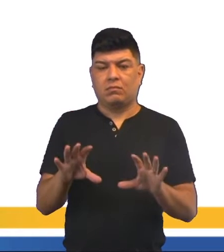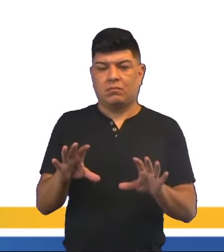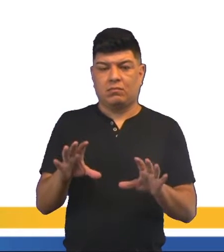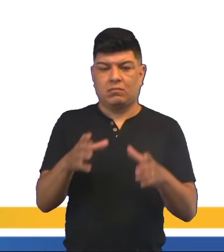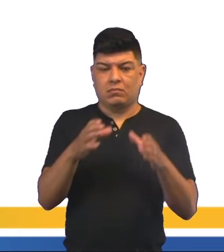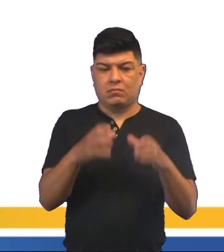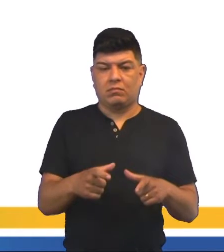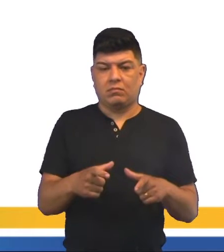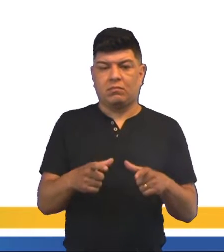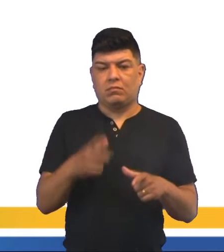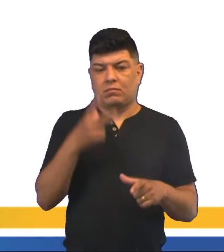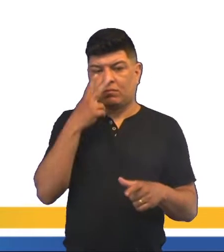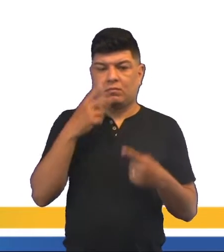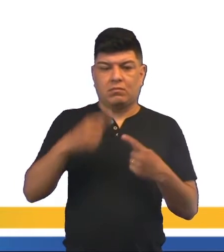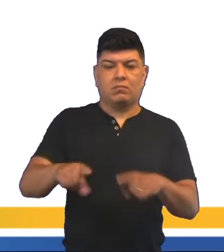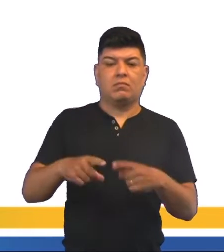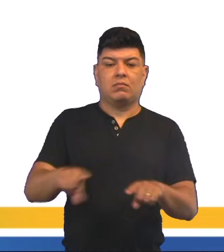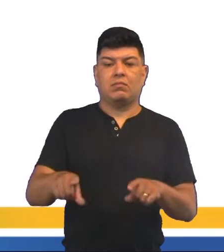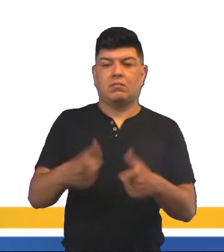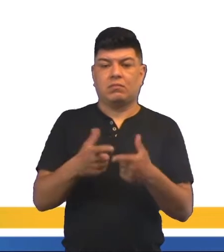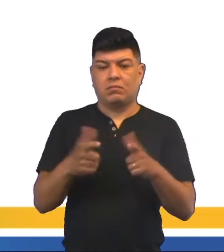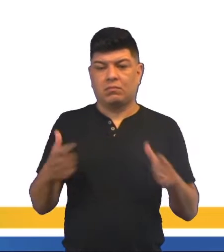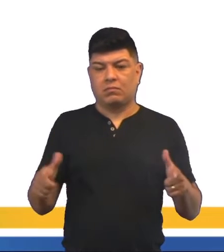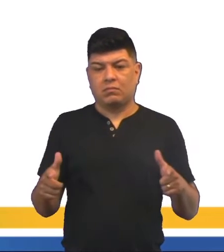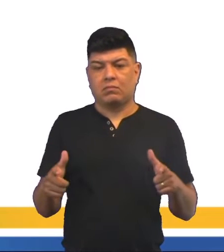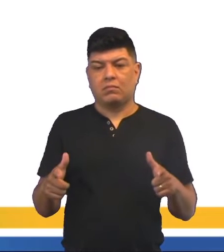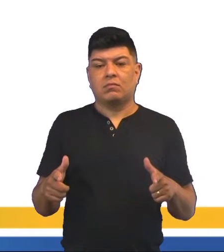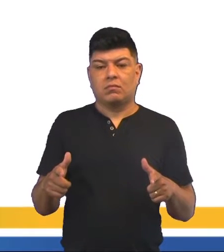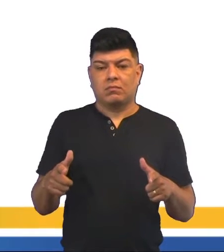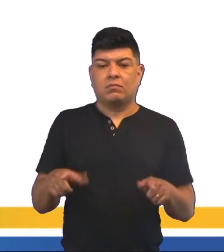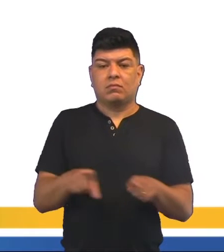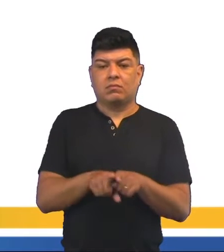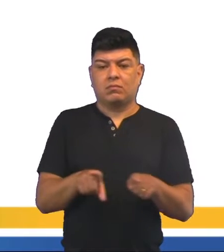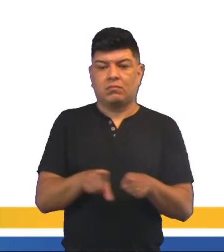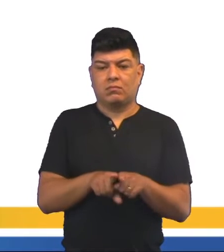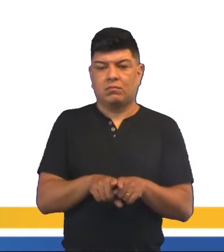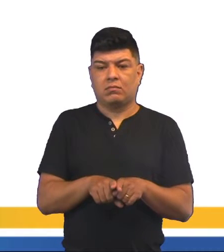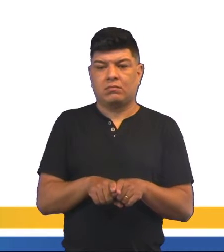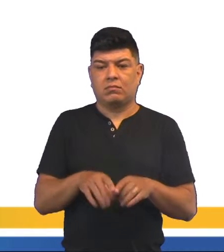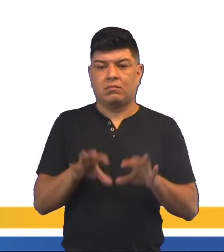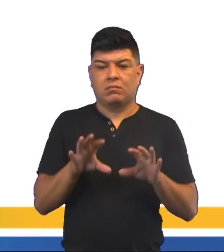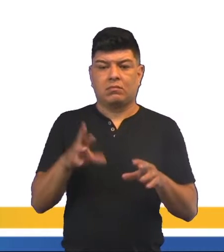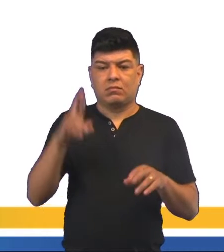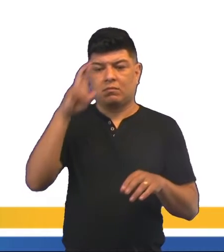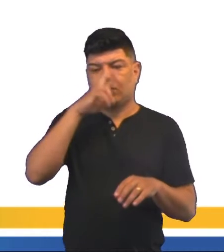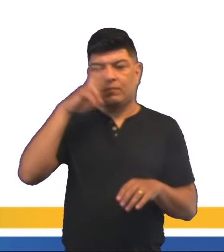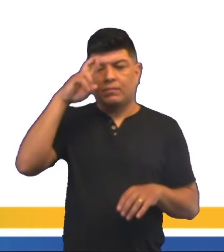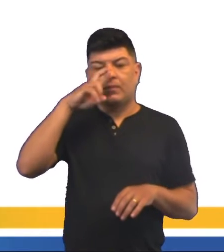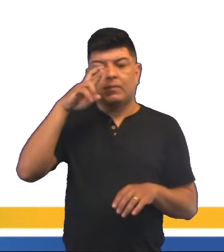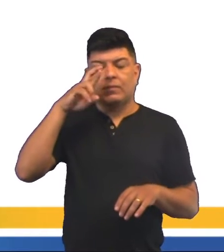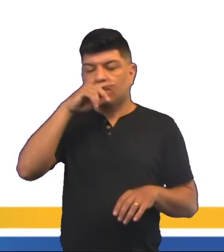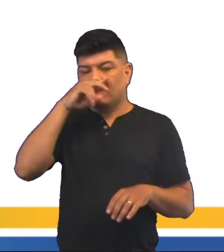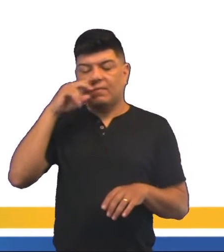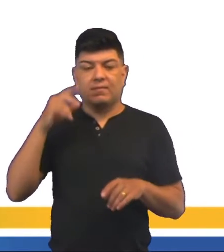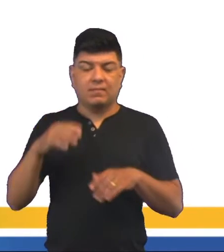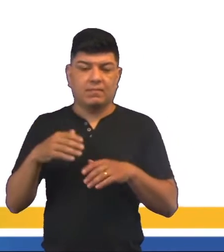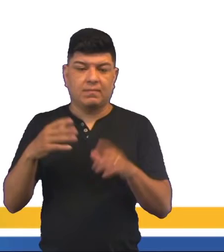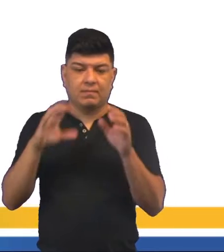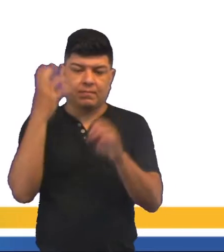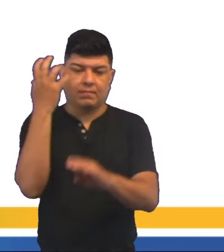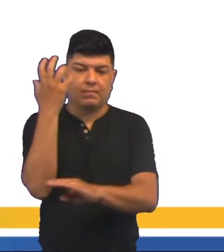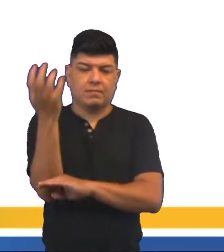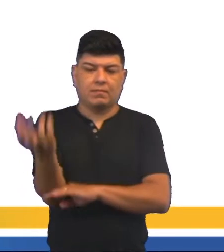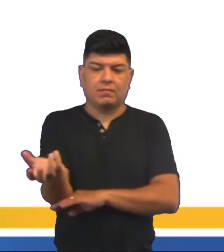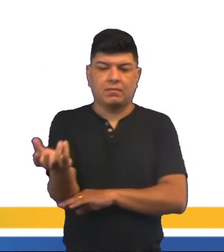suas colocações, né, ameaçada por essa expansão, né, das grandes pastagens, né, pela especulação fundiária e pelo